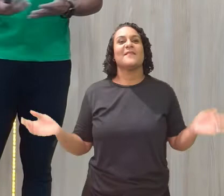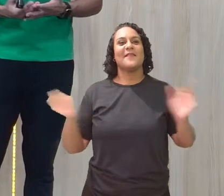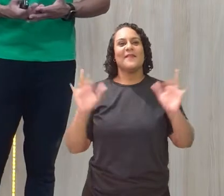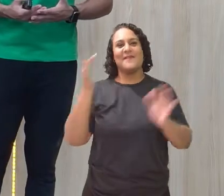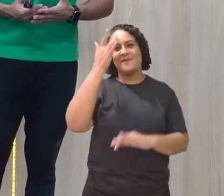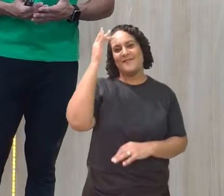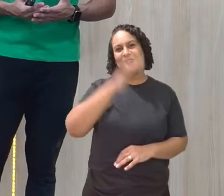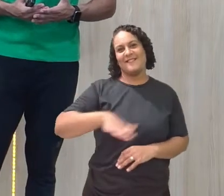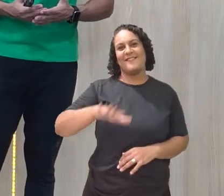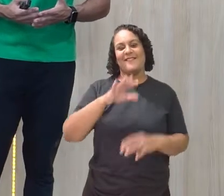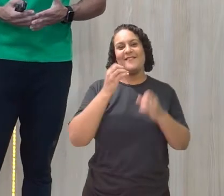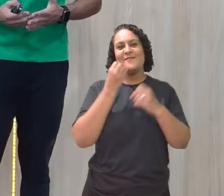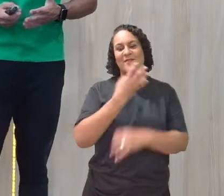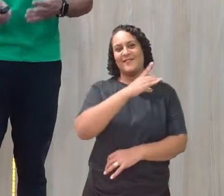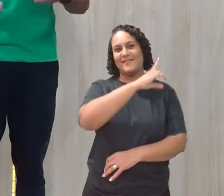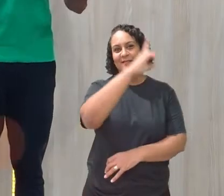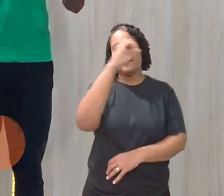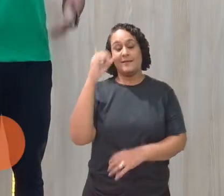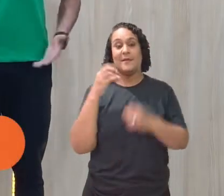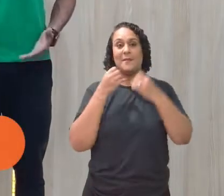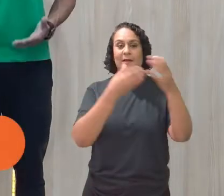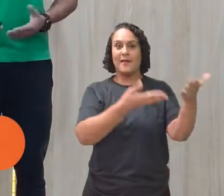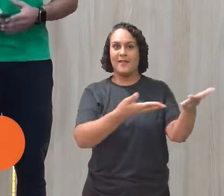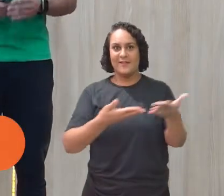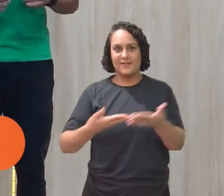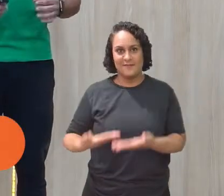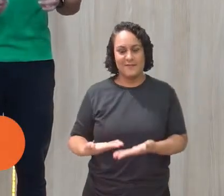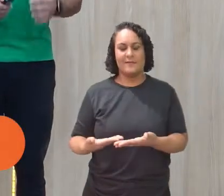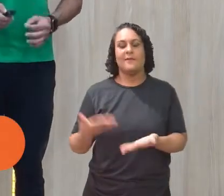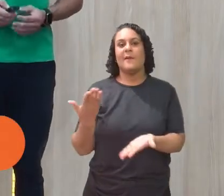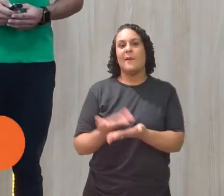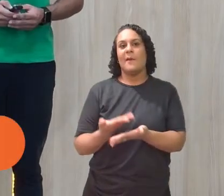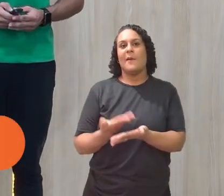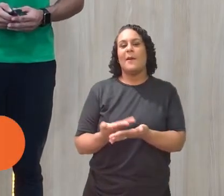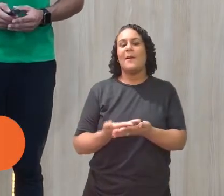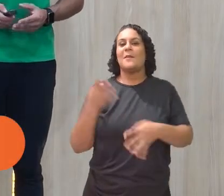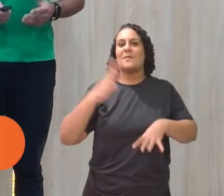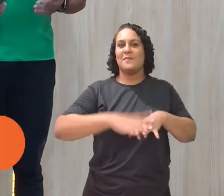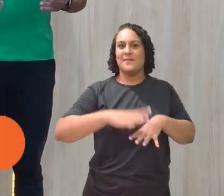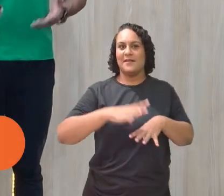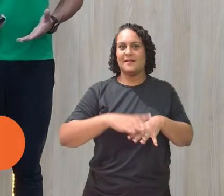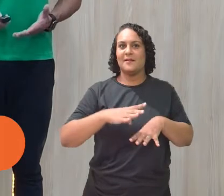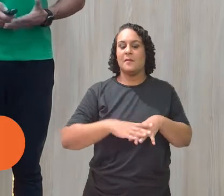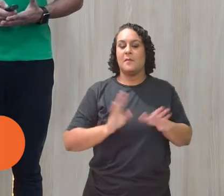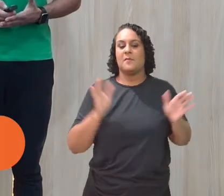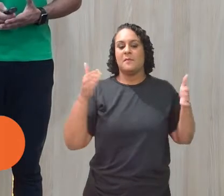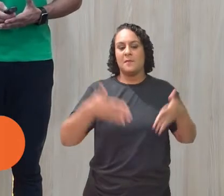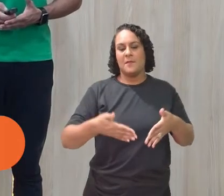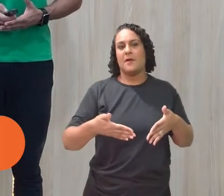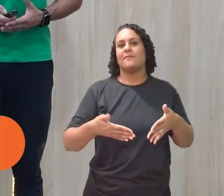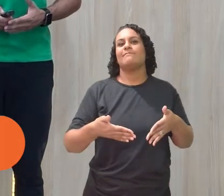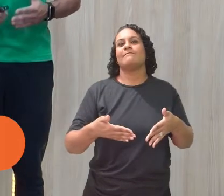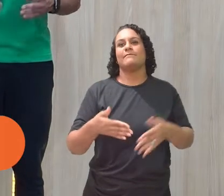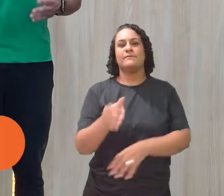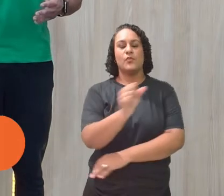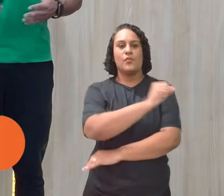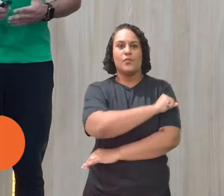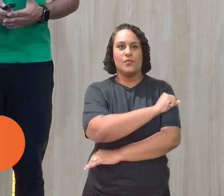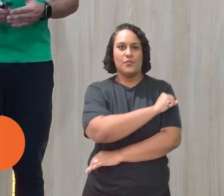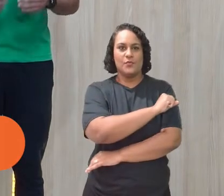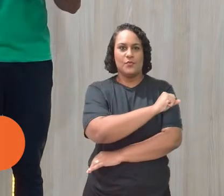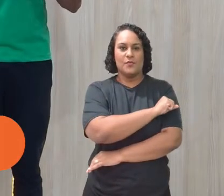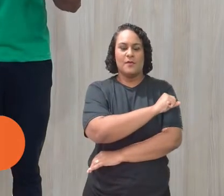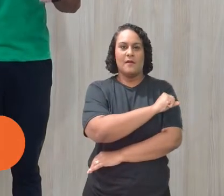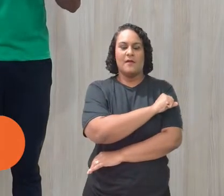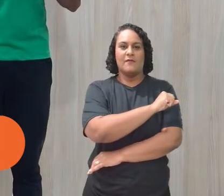Olá pessoal, muito bom dia, seja muito bem-vindo a mais uma aula de matemática para as turmas dos anos finais, pessoal